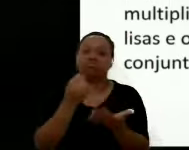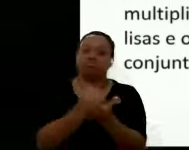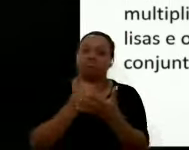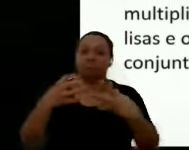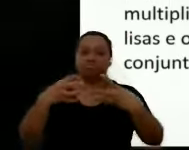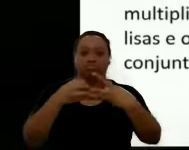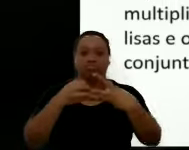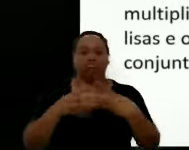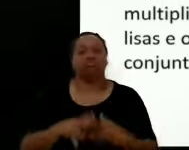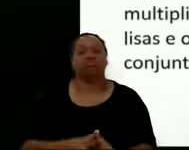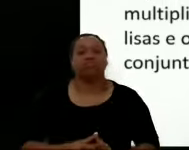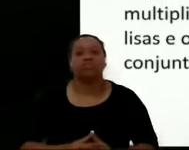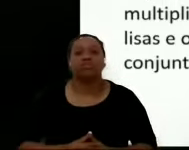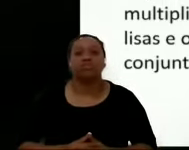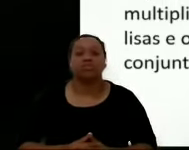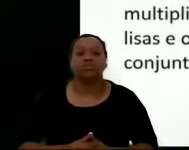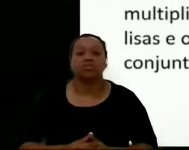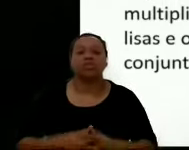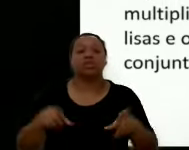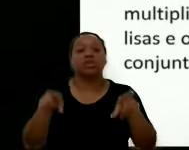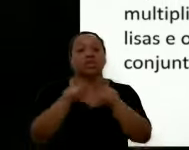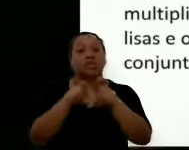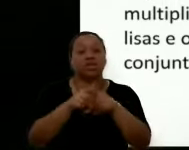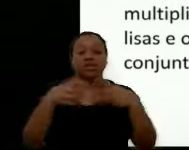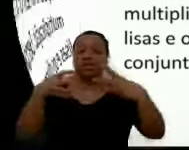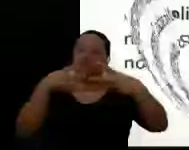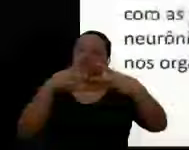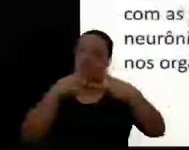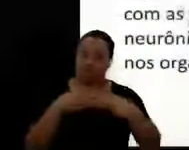células epiteliais e conjuntivas.